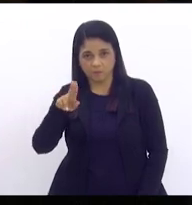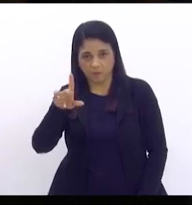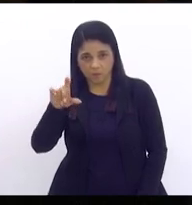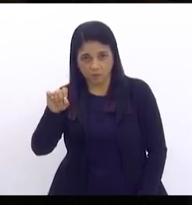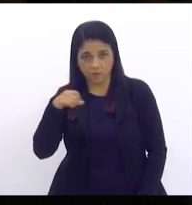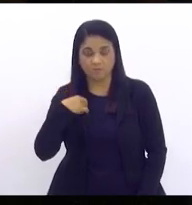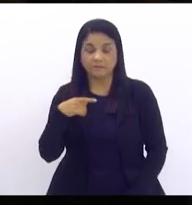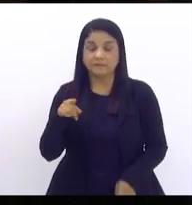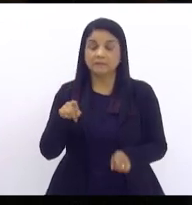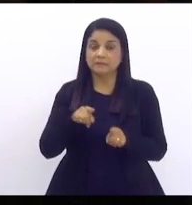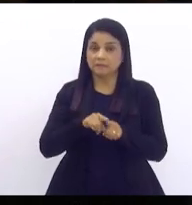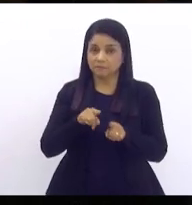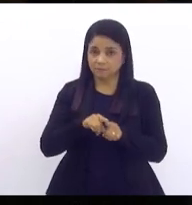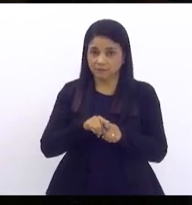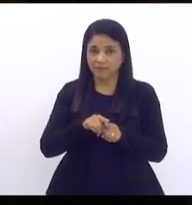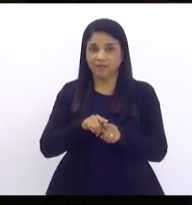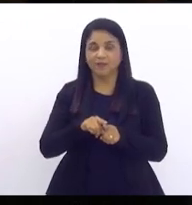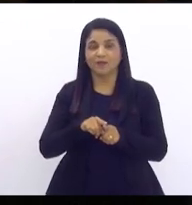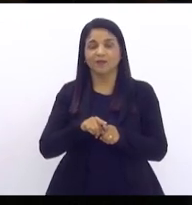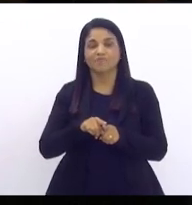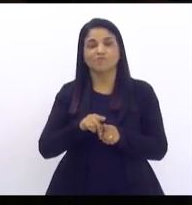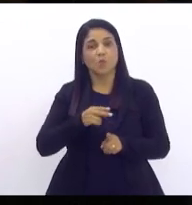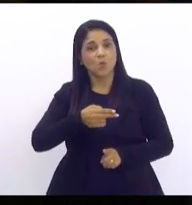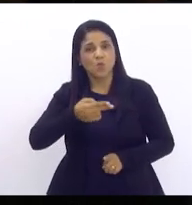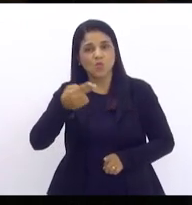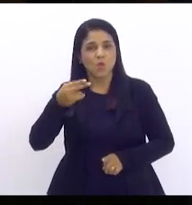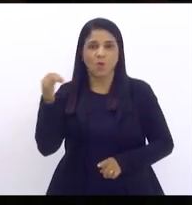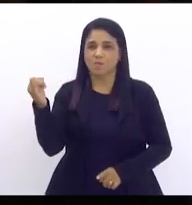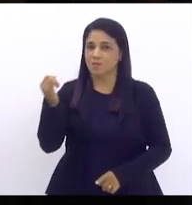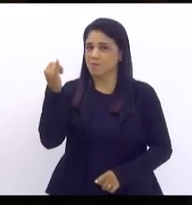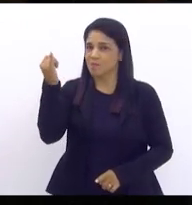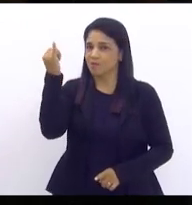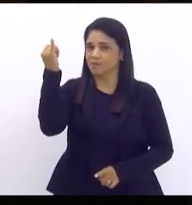evidentemente, do nome de maior relevância do PSD no